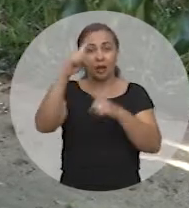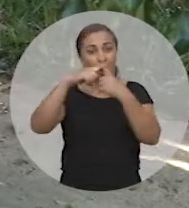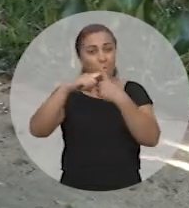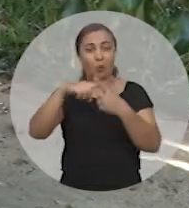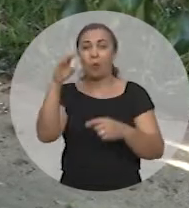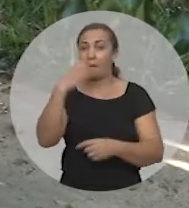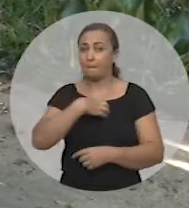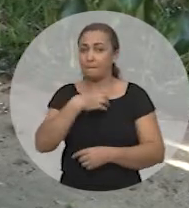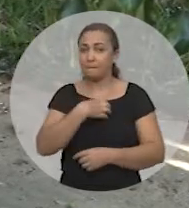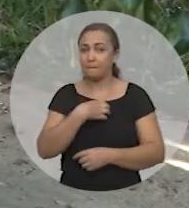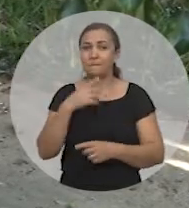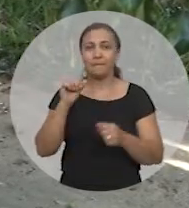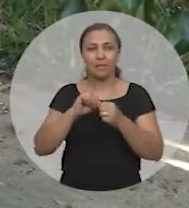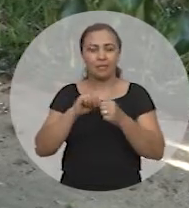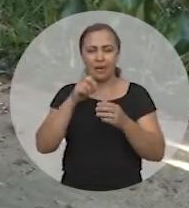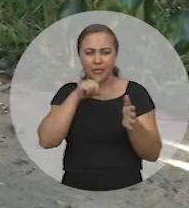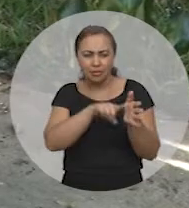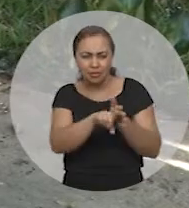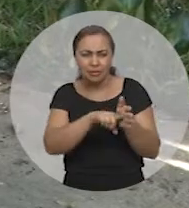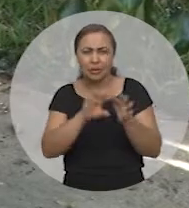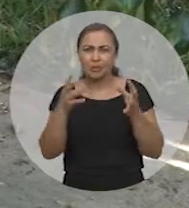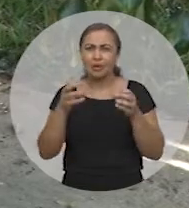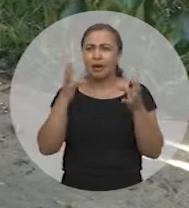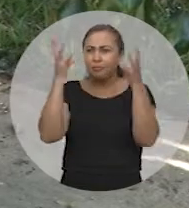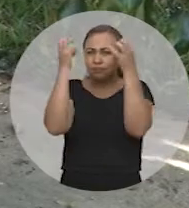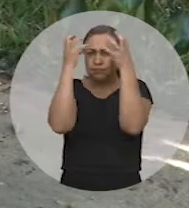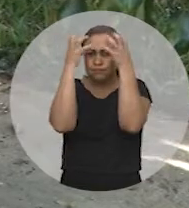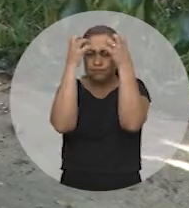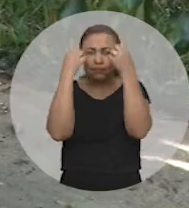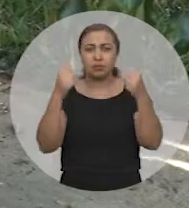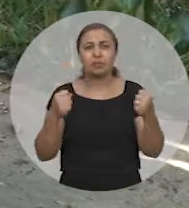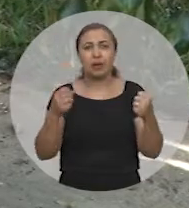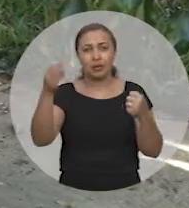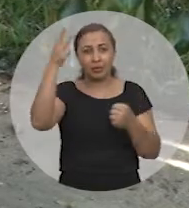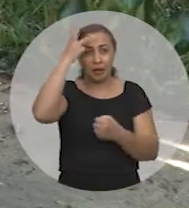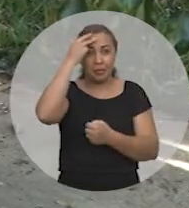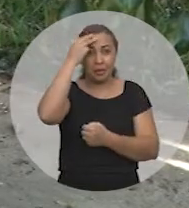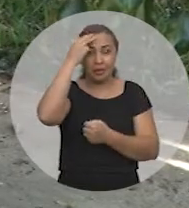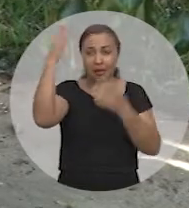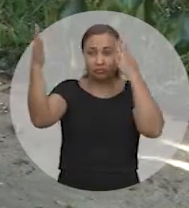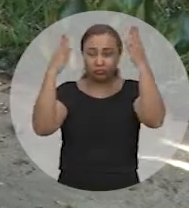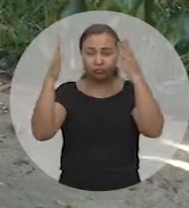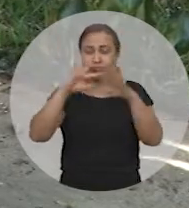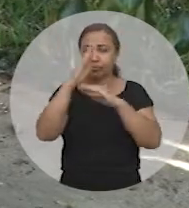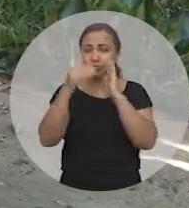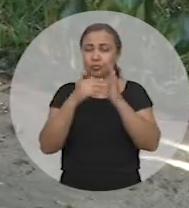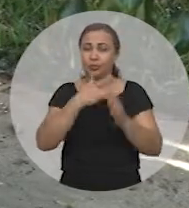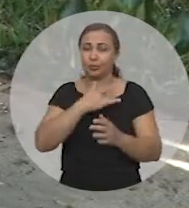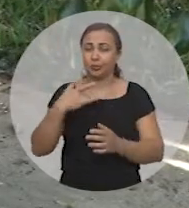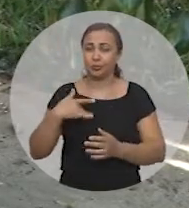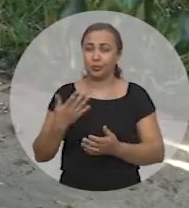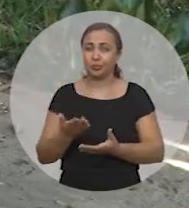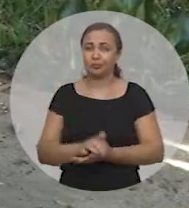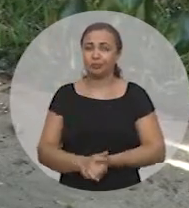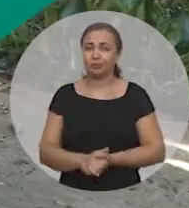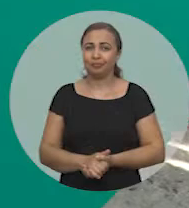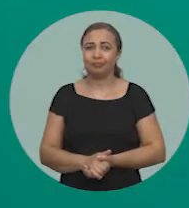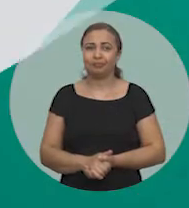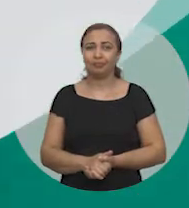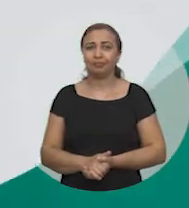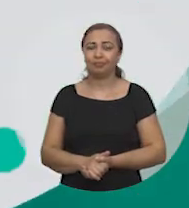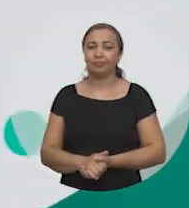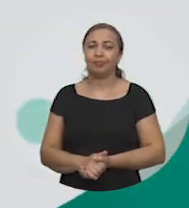sul da Bahia fazem uma análise do quanto esse turbilhão de coisas na cabeça pode afetar a nossa saúde como um todo